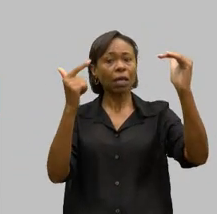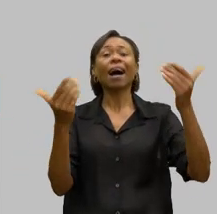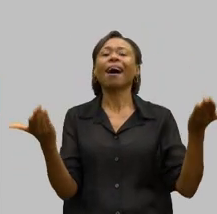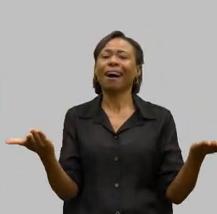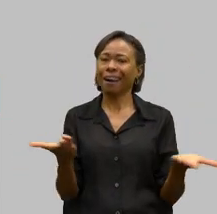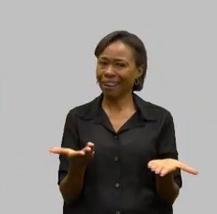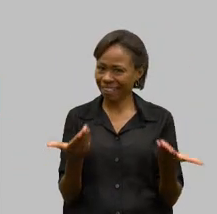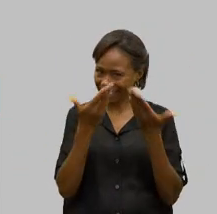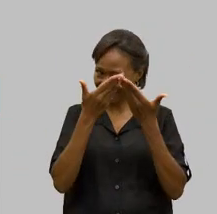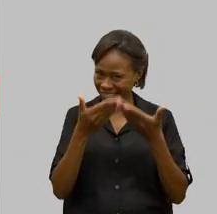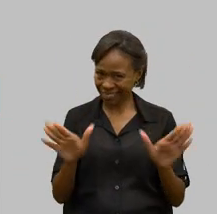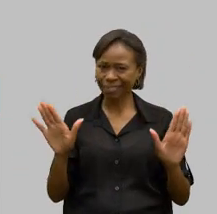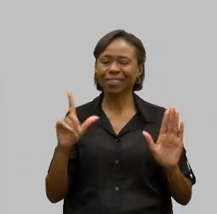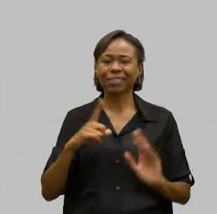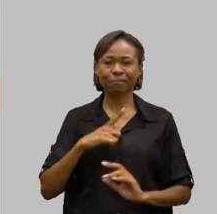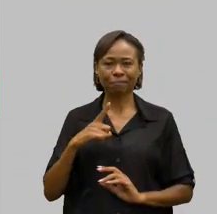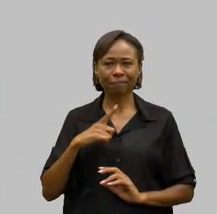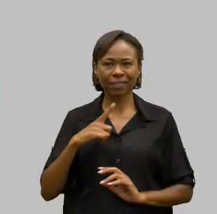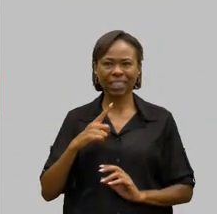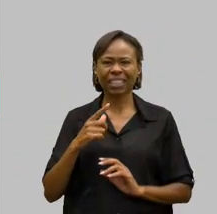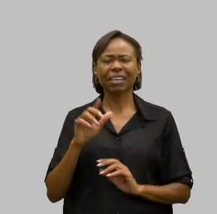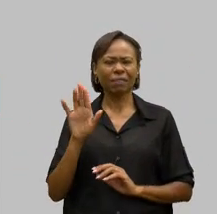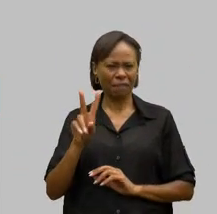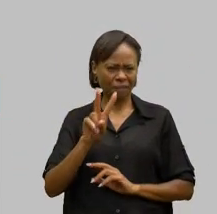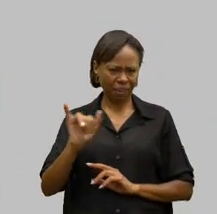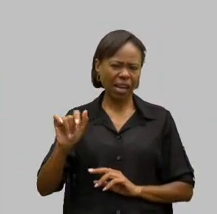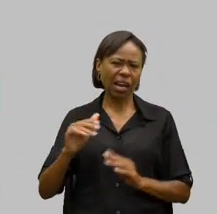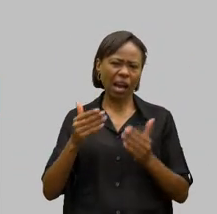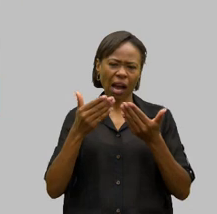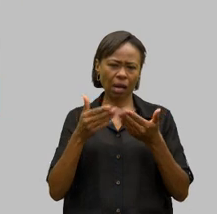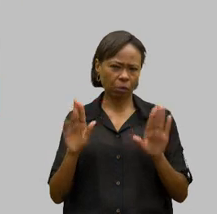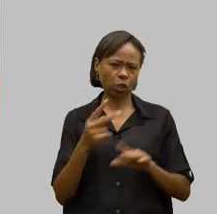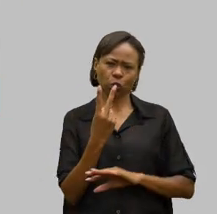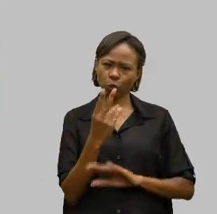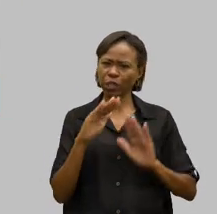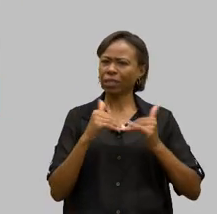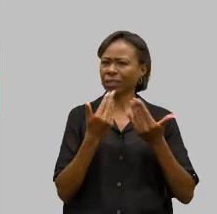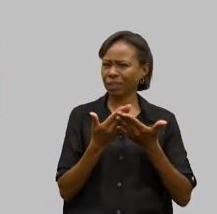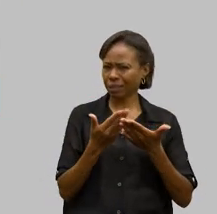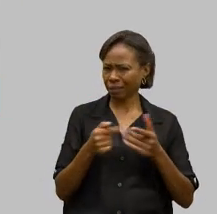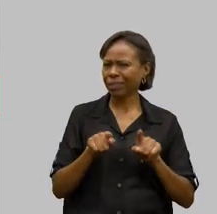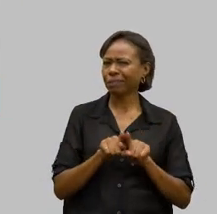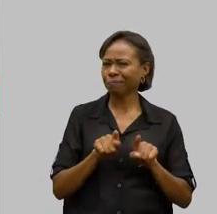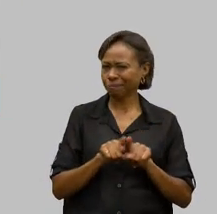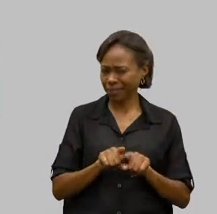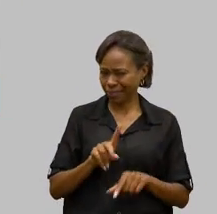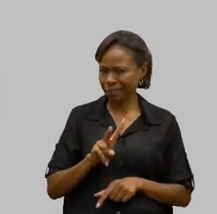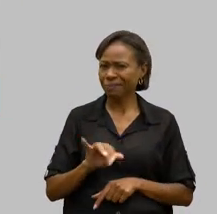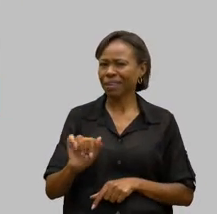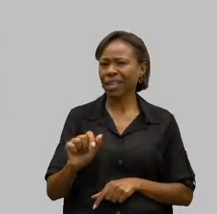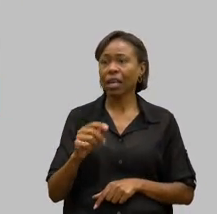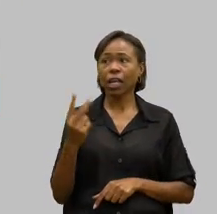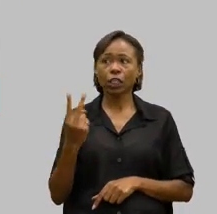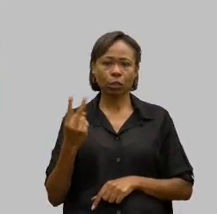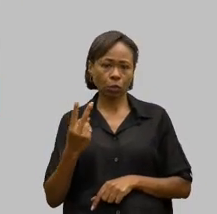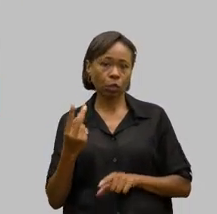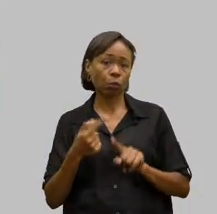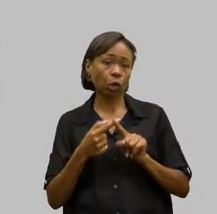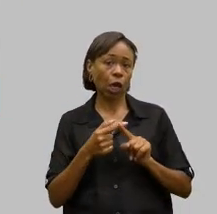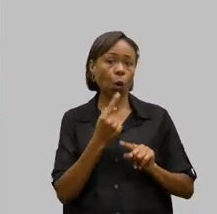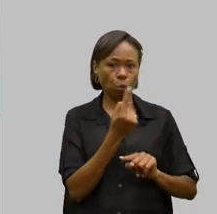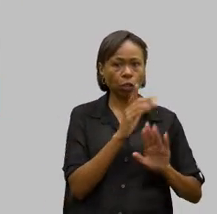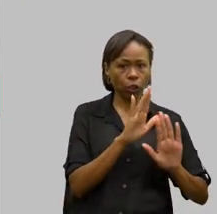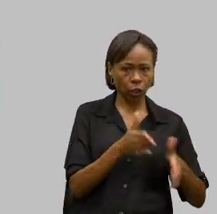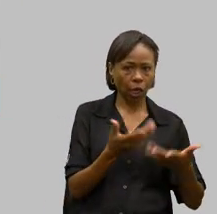Inauguramos não há muito tempo também em Vagem Bonita, duas escolas, já é a segunda, e agora a segunda porque a outra já iniciou essa semana